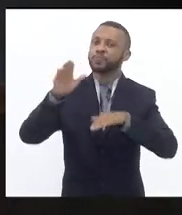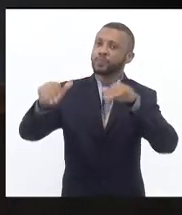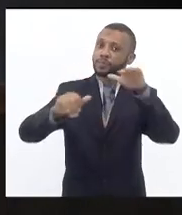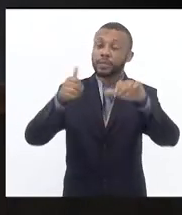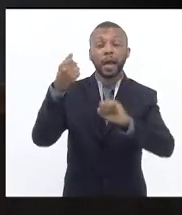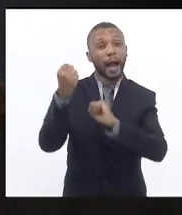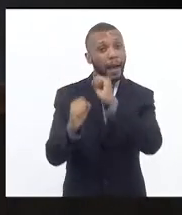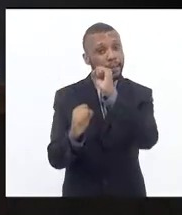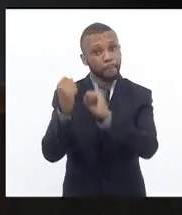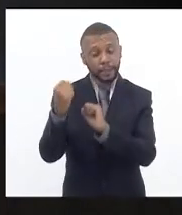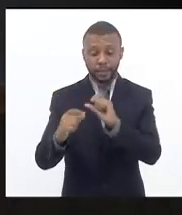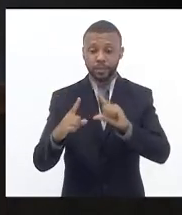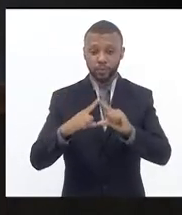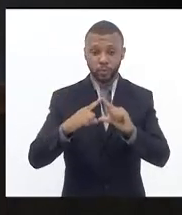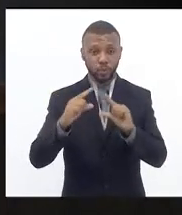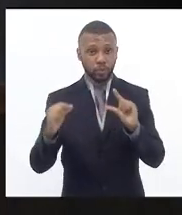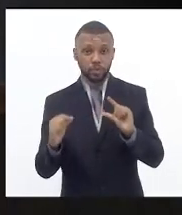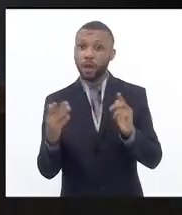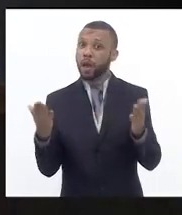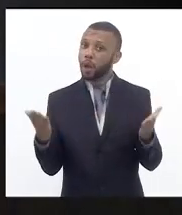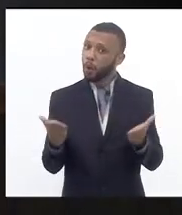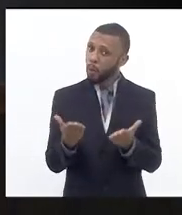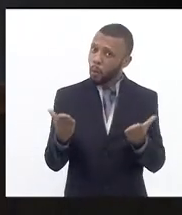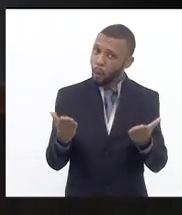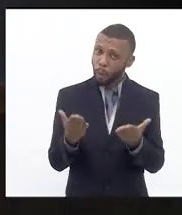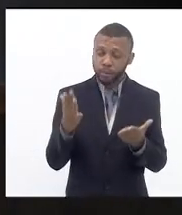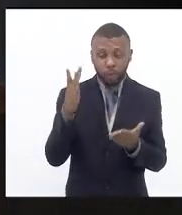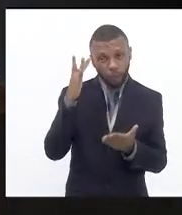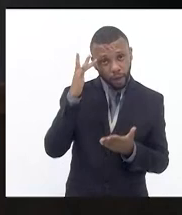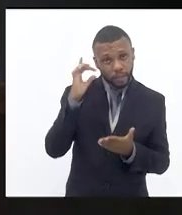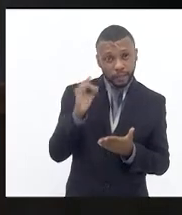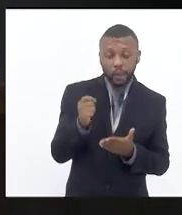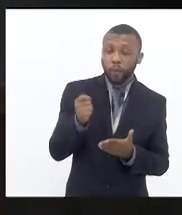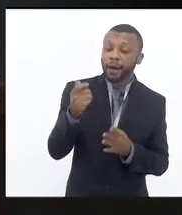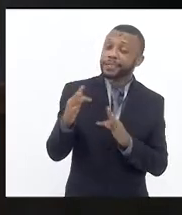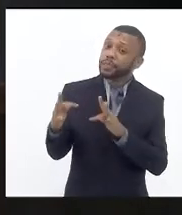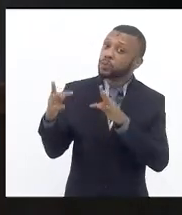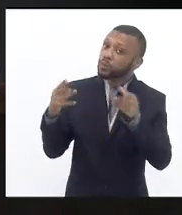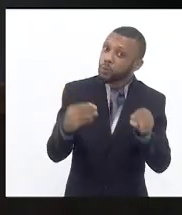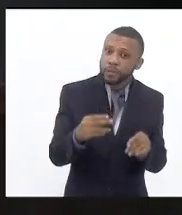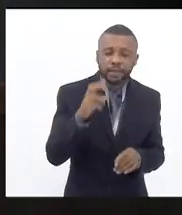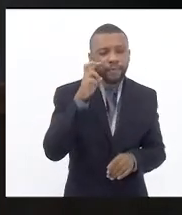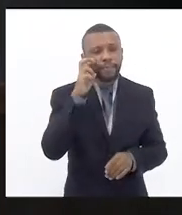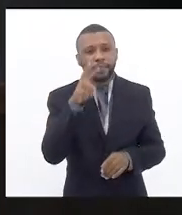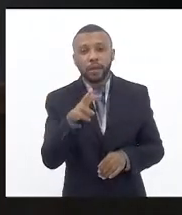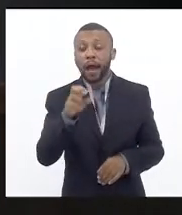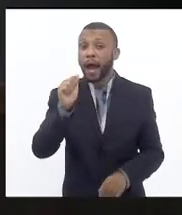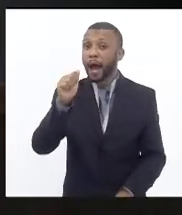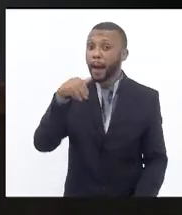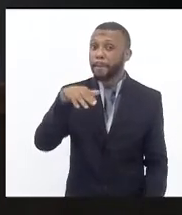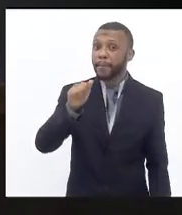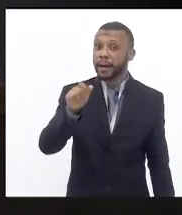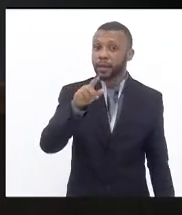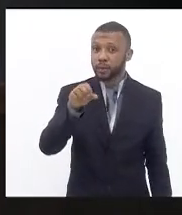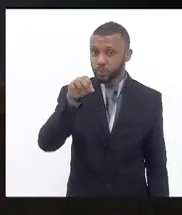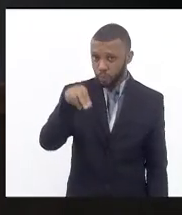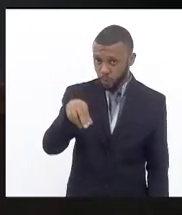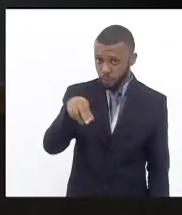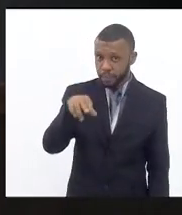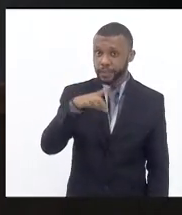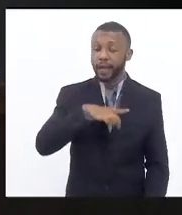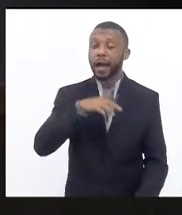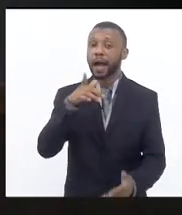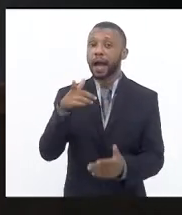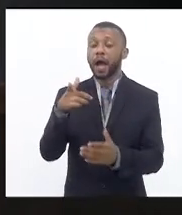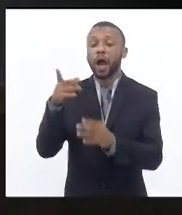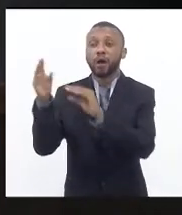logística e hoje eu acho que quase todos aqui devem ter visto a Amazon né que